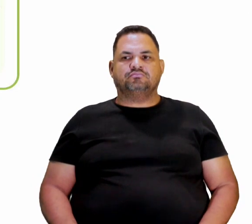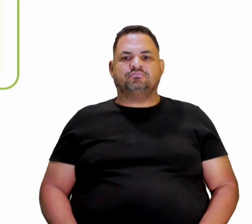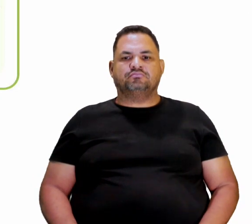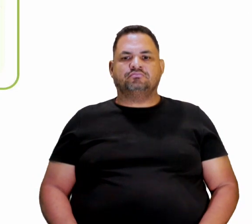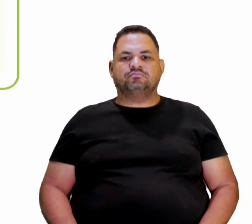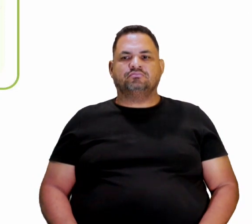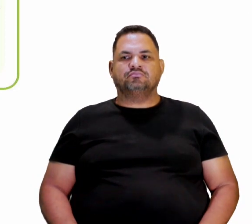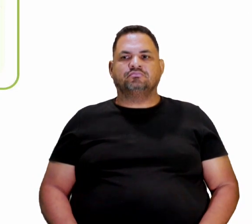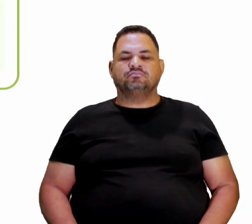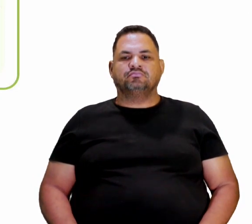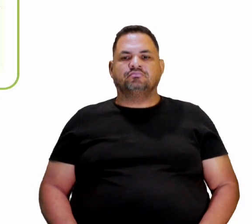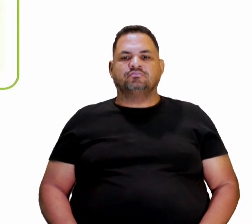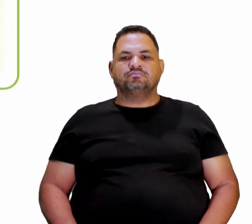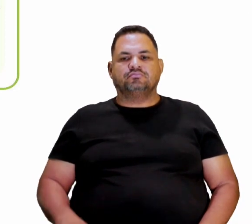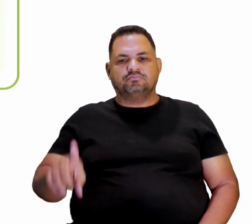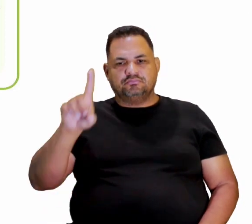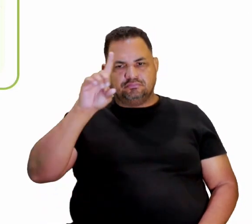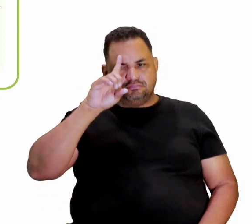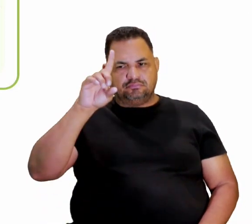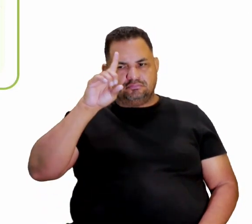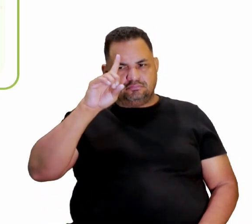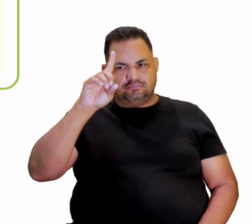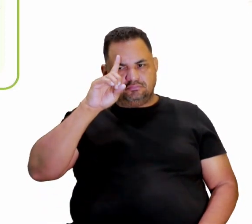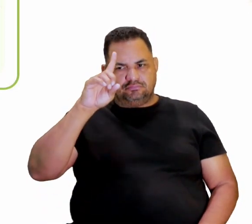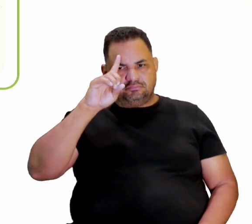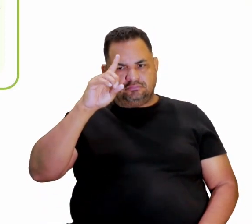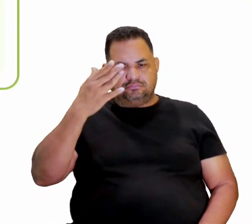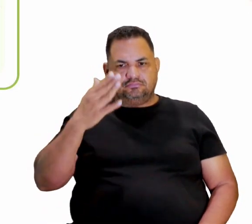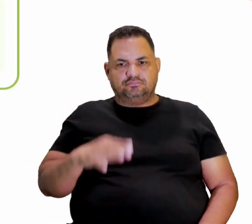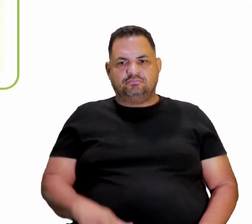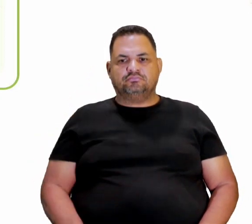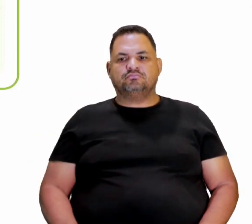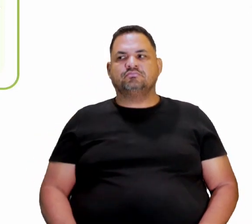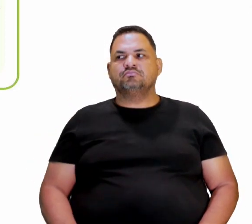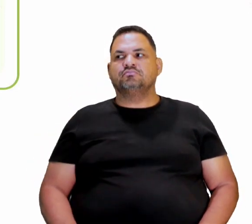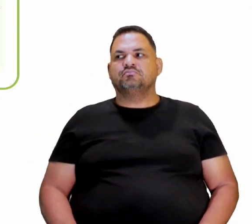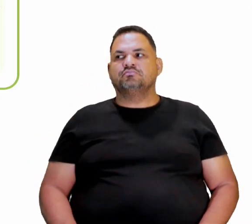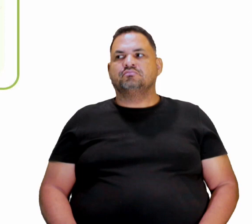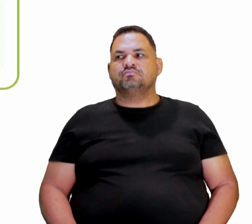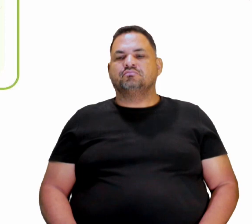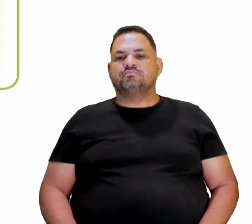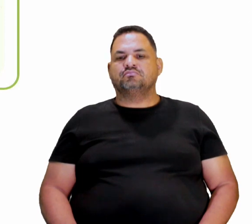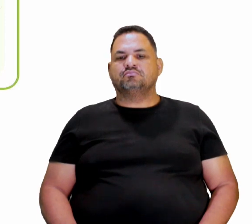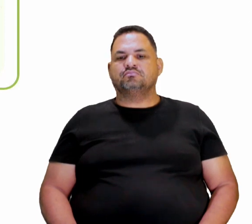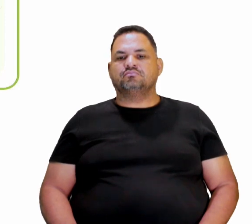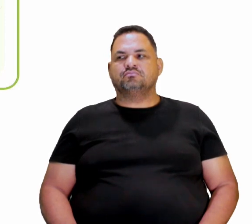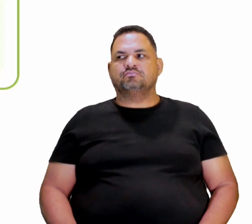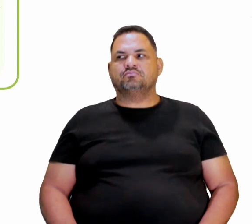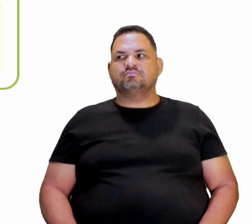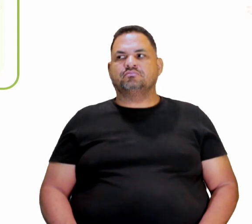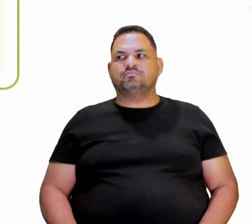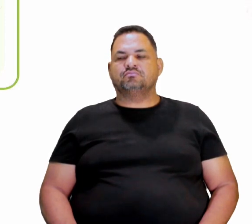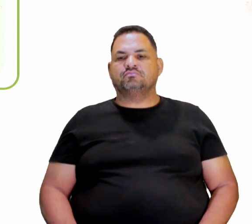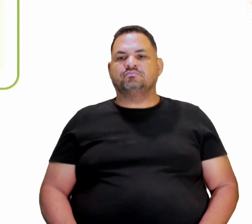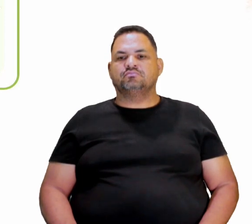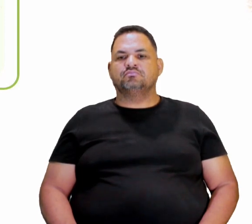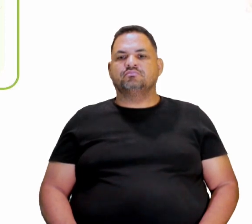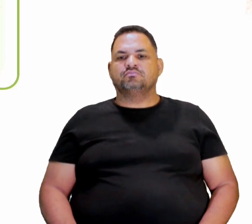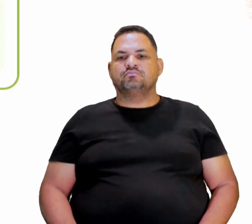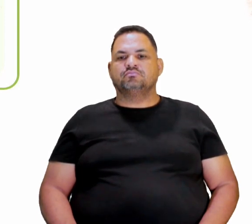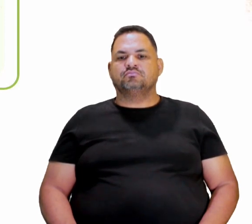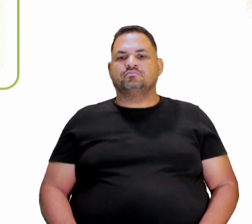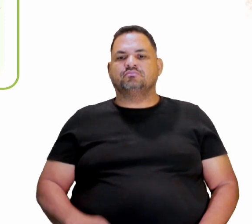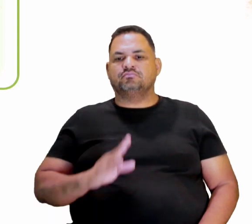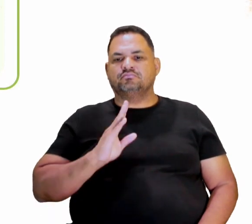Every day, todo dia. Hardly ever. Aí o hardly ever,